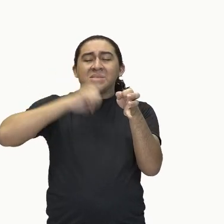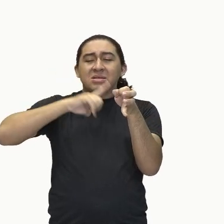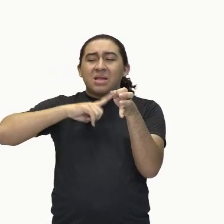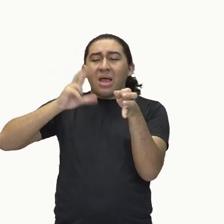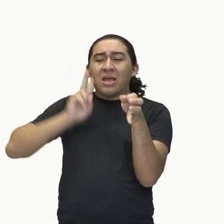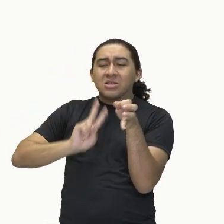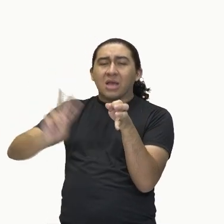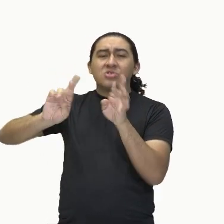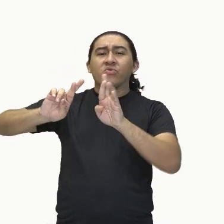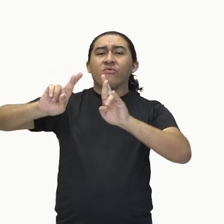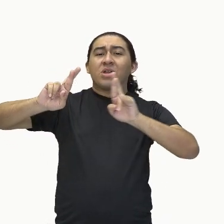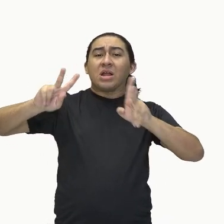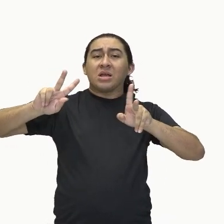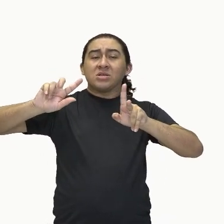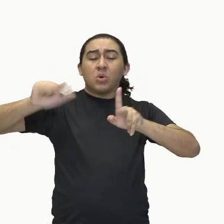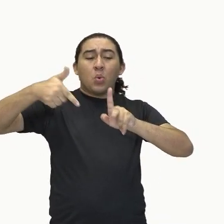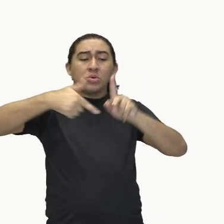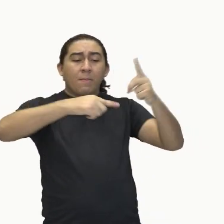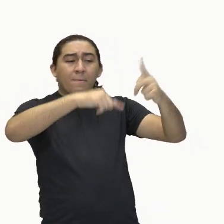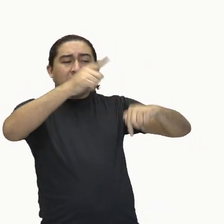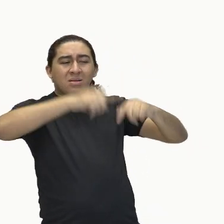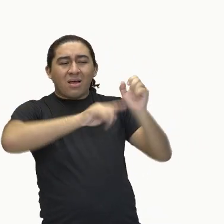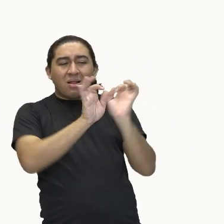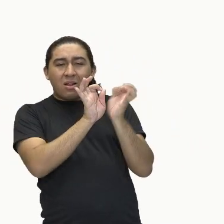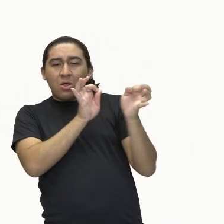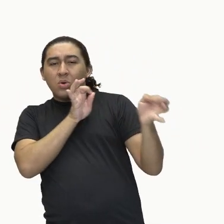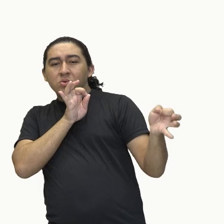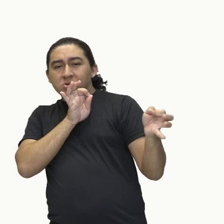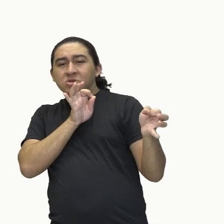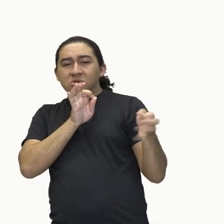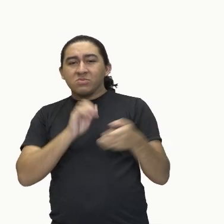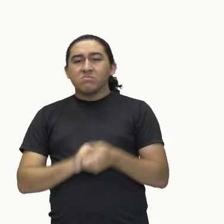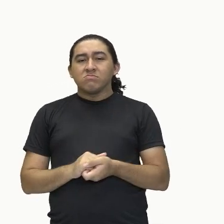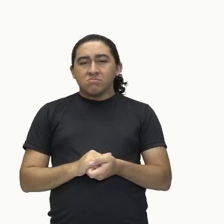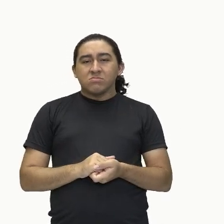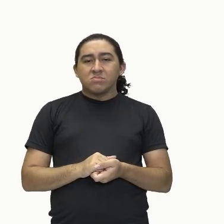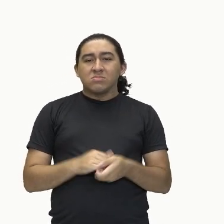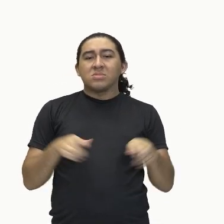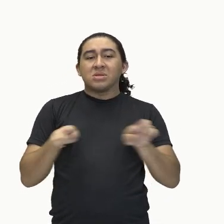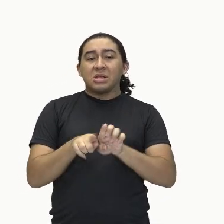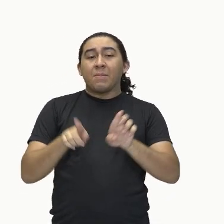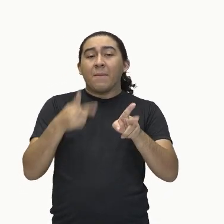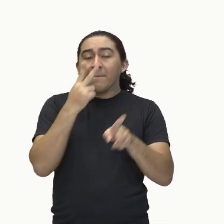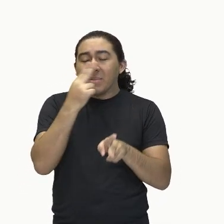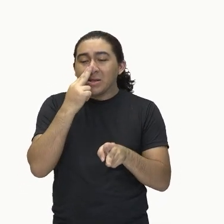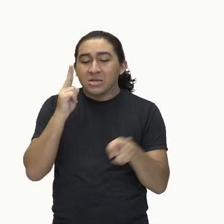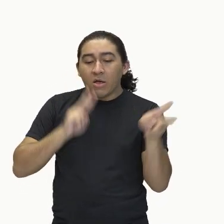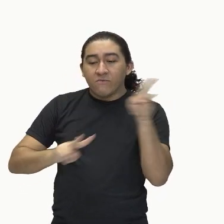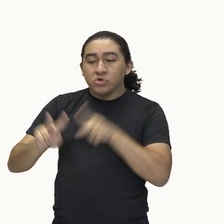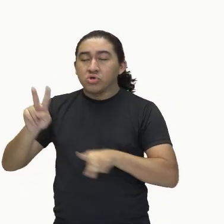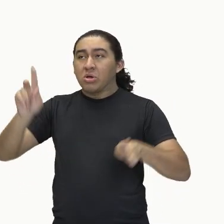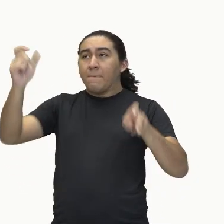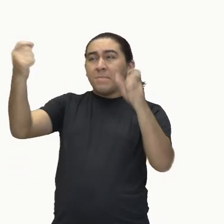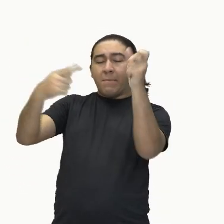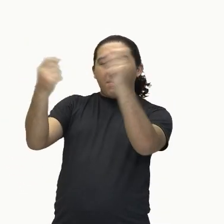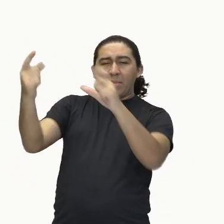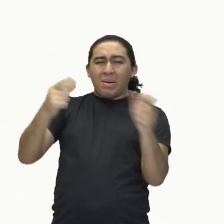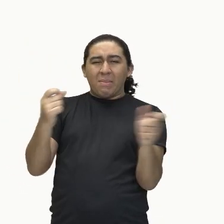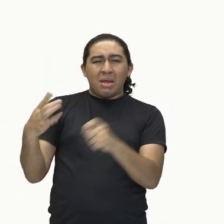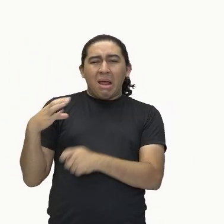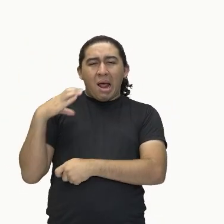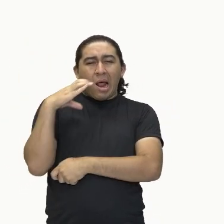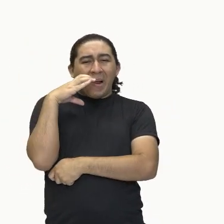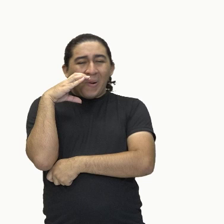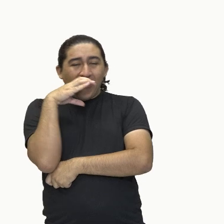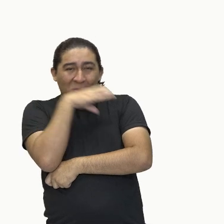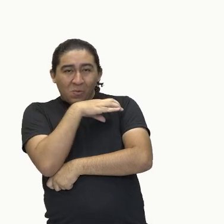afastava as coisas a mais. Lassitude. No quiriri tecido de ruidinhos abafados, a